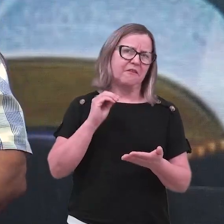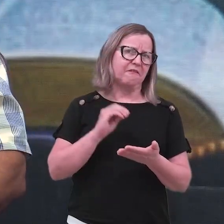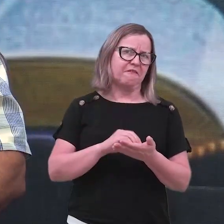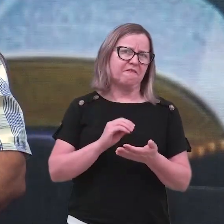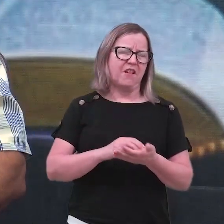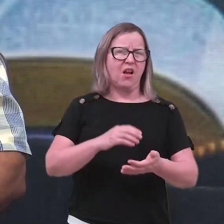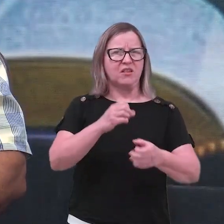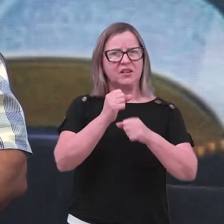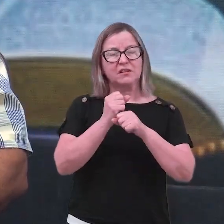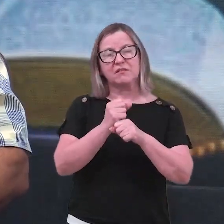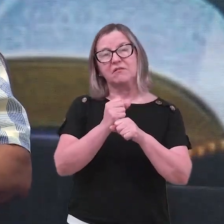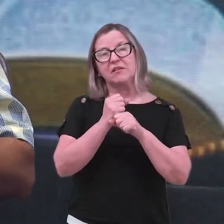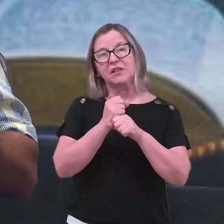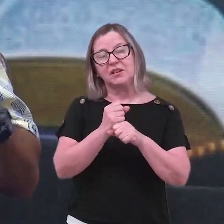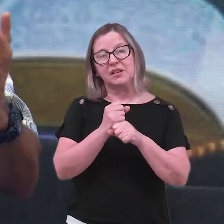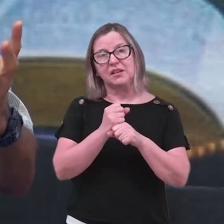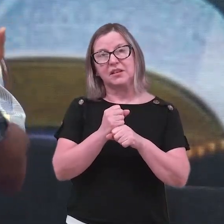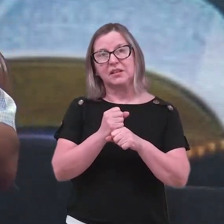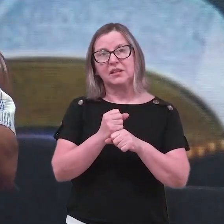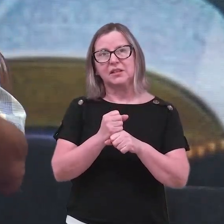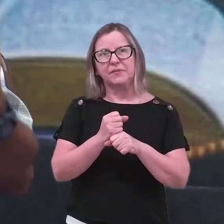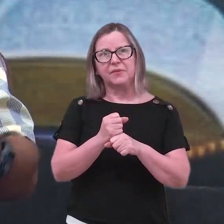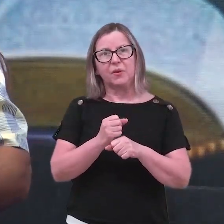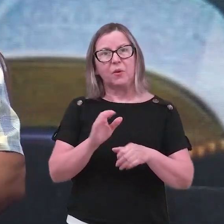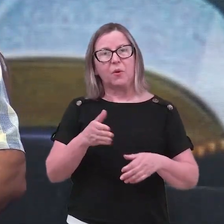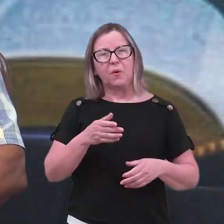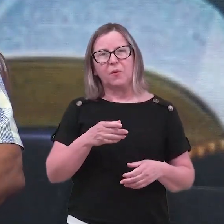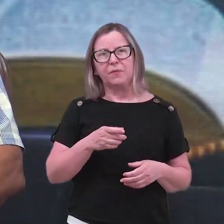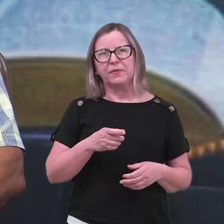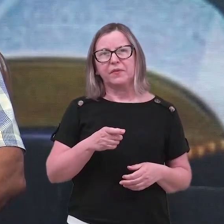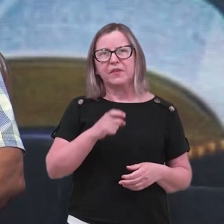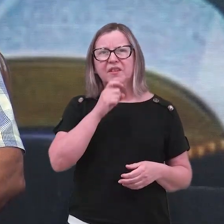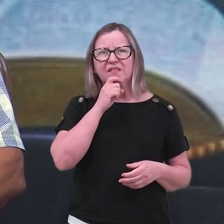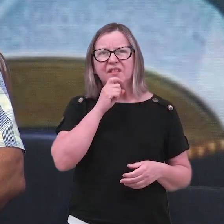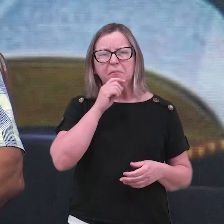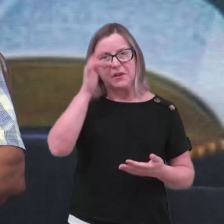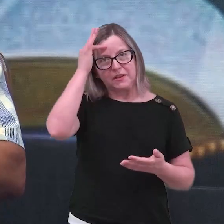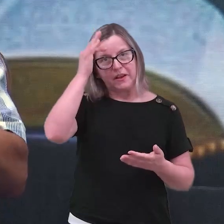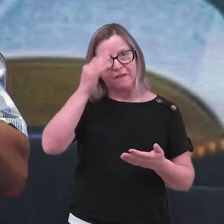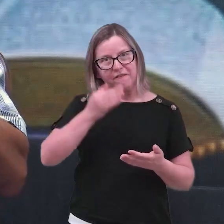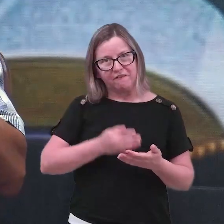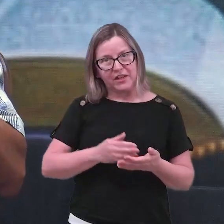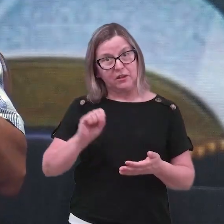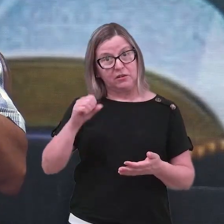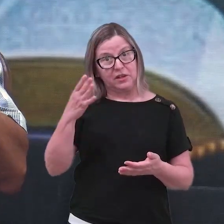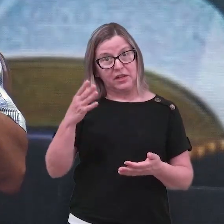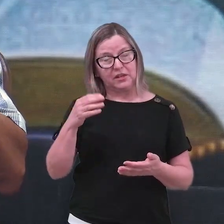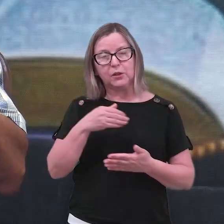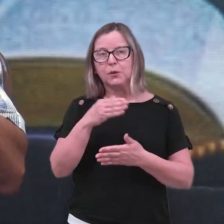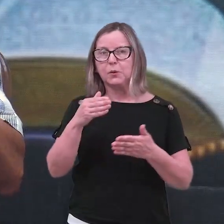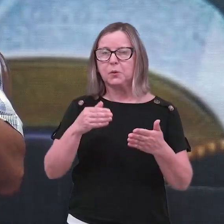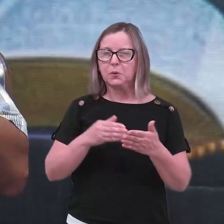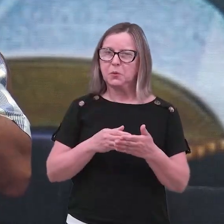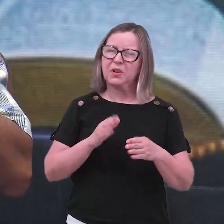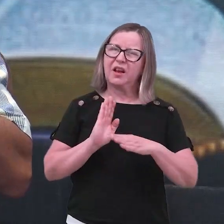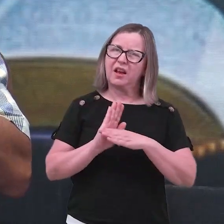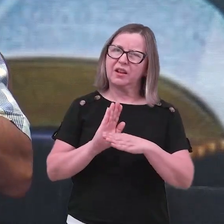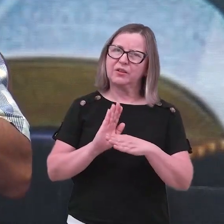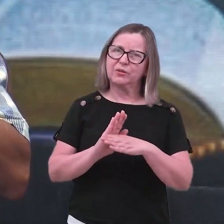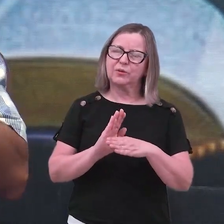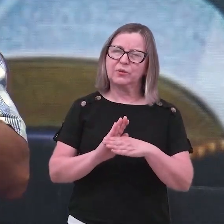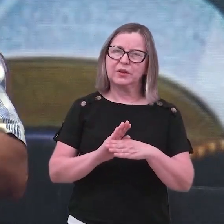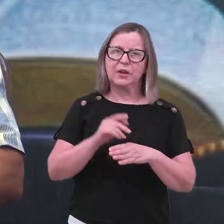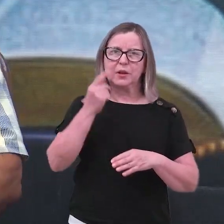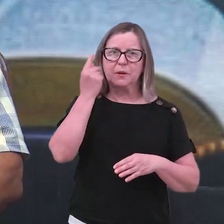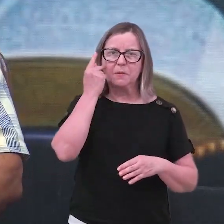de segurança, esse esfriamento da fé que nós estamos vendo aqui, tudo isso tem contribuído para